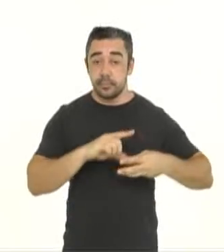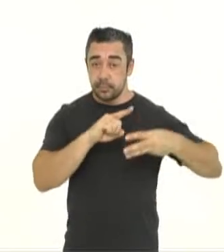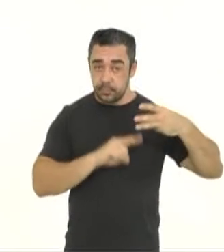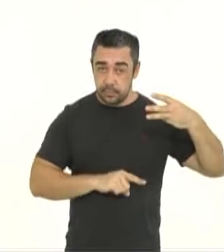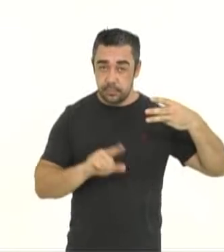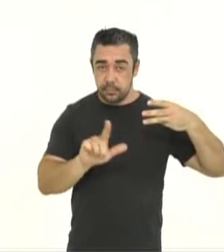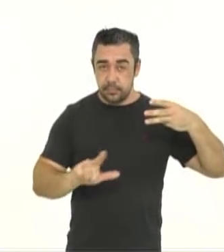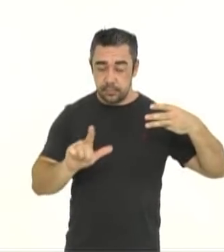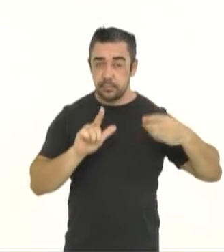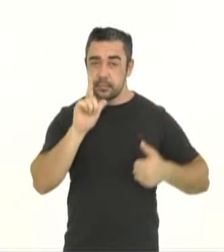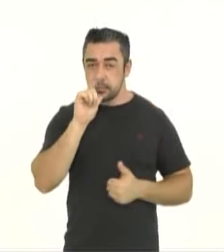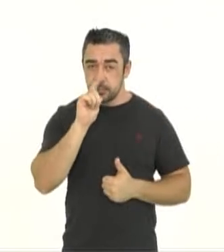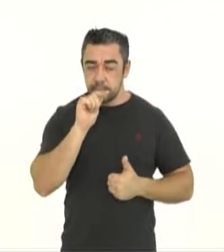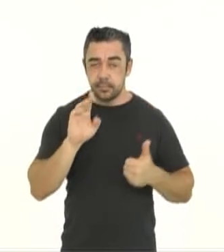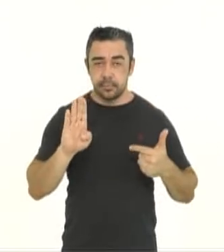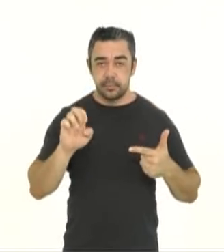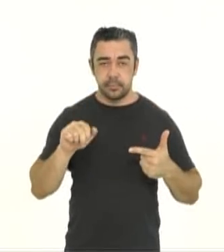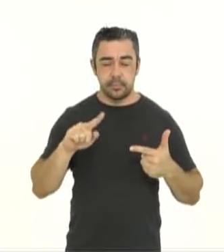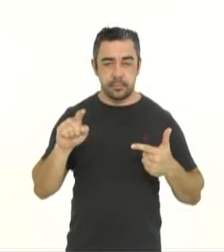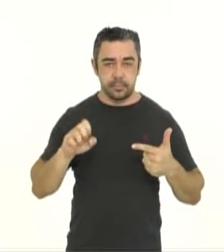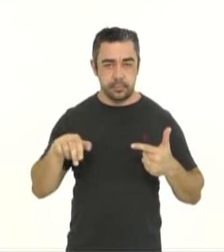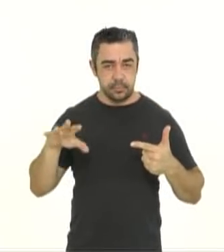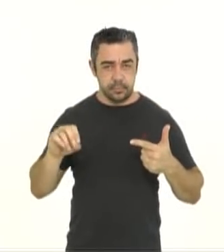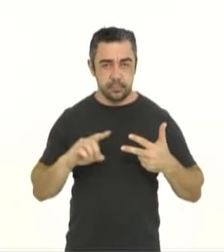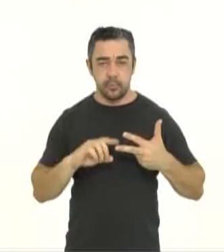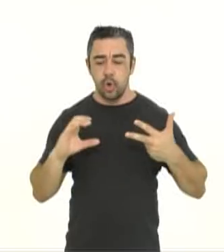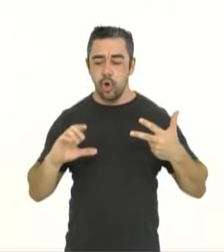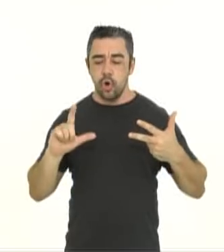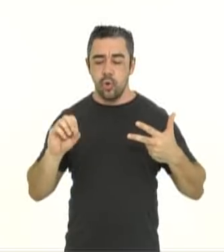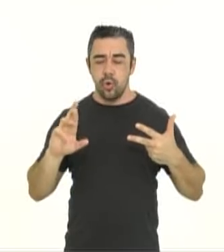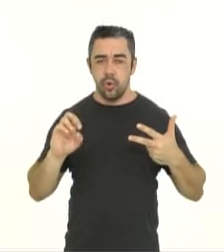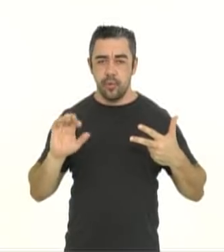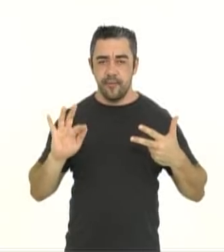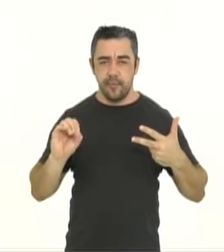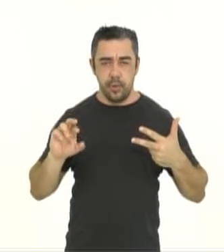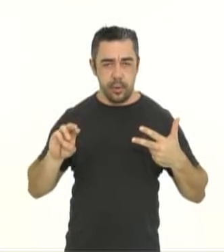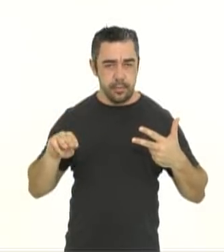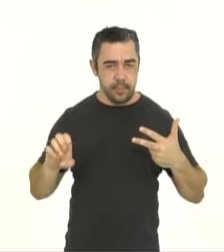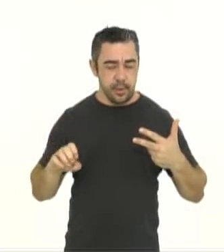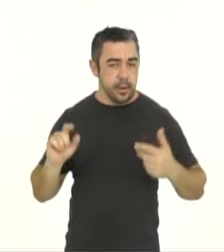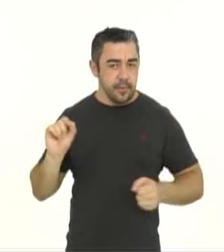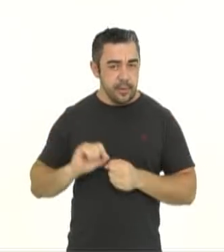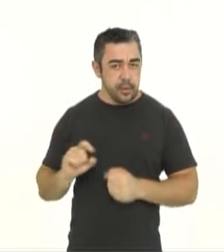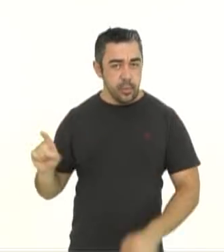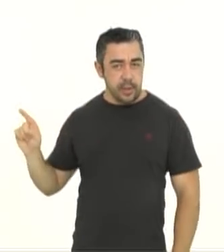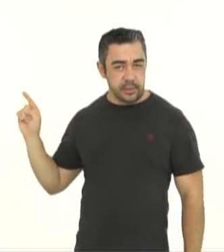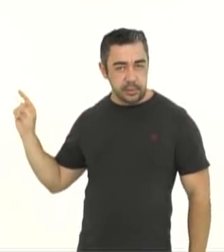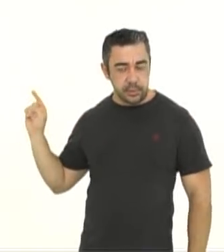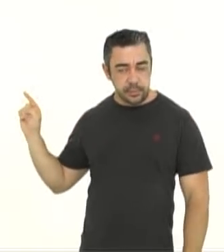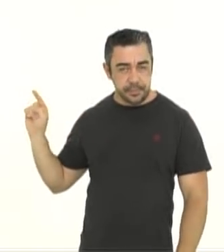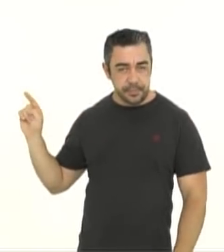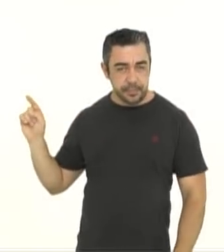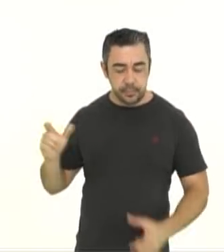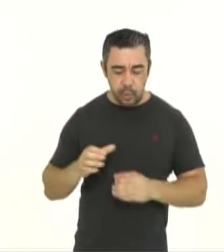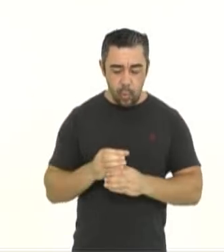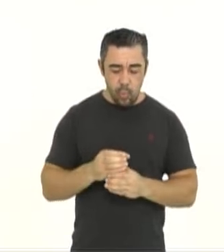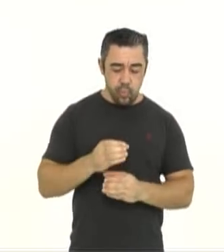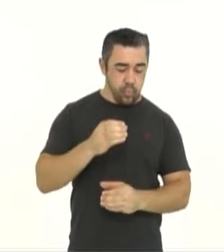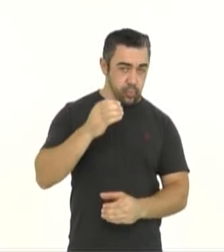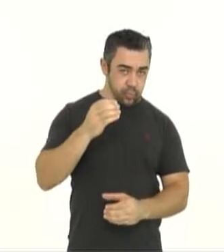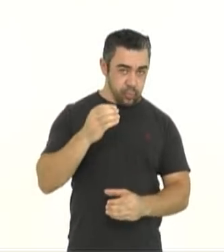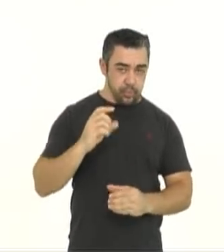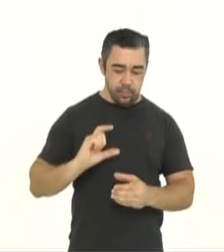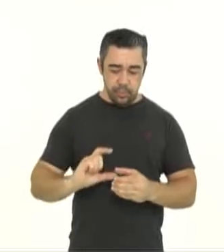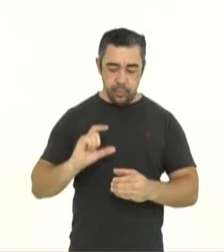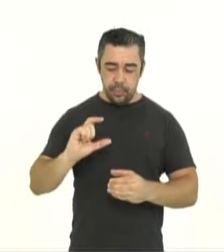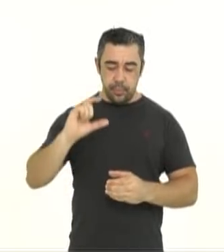líquidos, água, benzeno e clorofórmio, foram colocados numa proveta, originando o seguinte aspecto, como a figura aqui do lado.